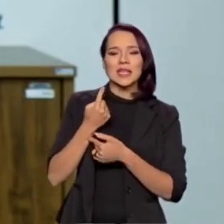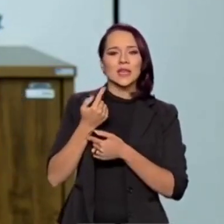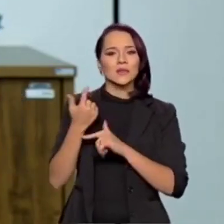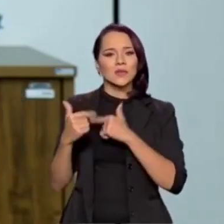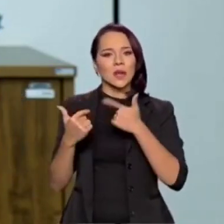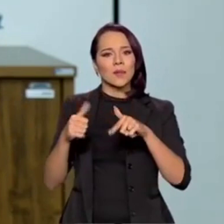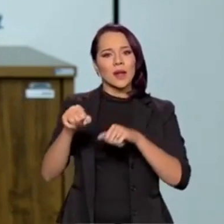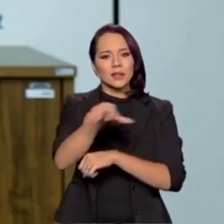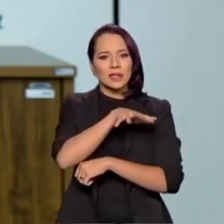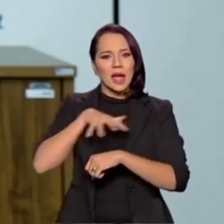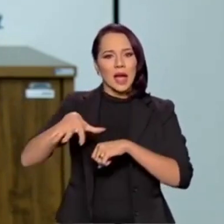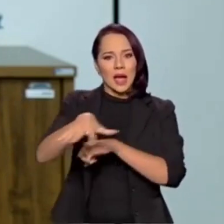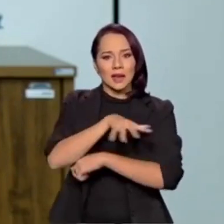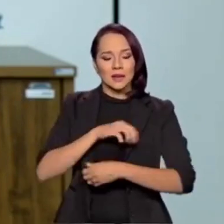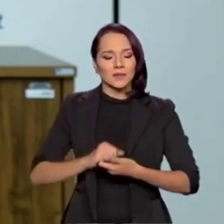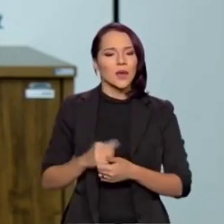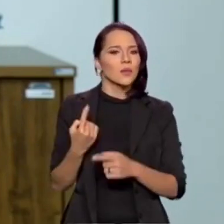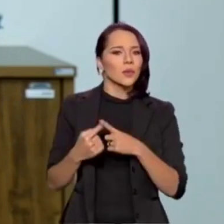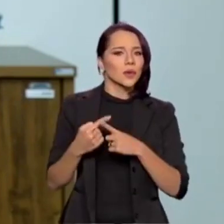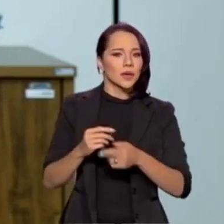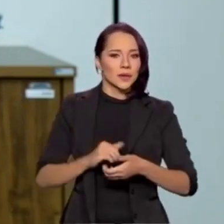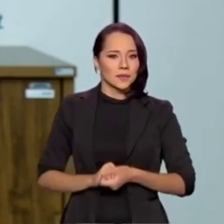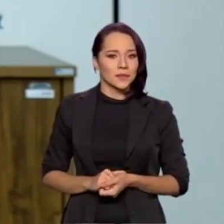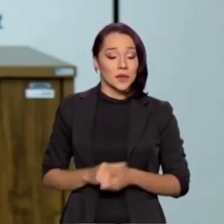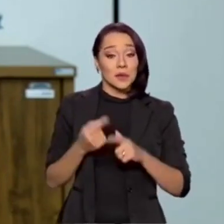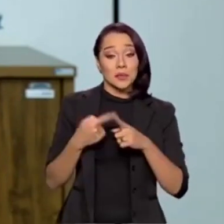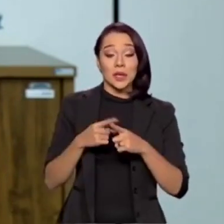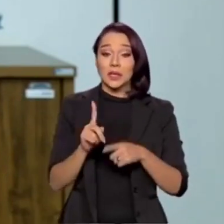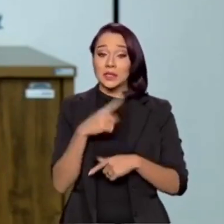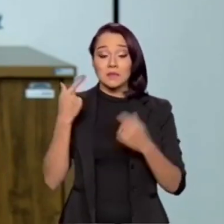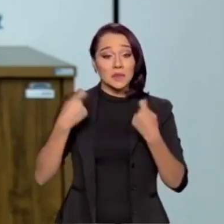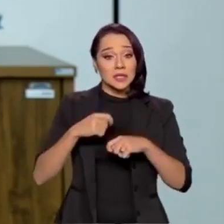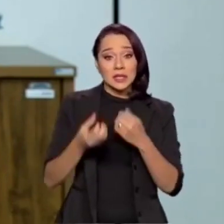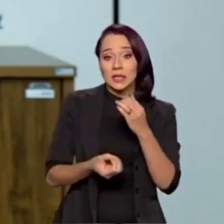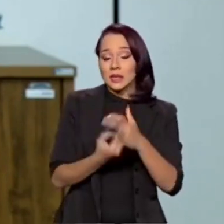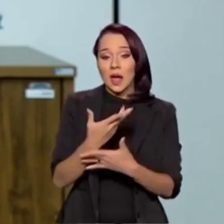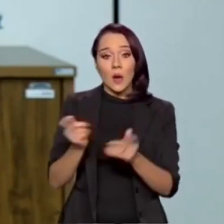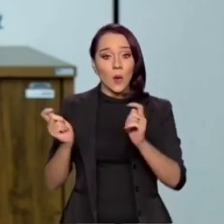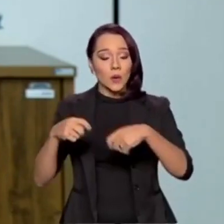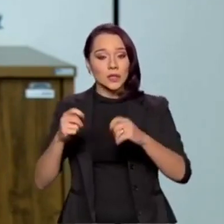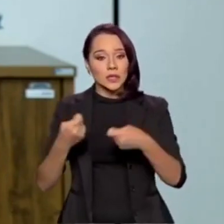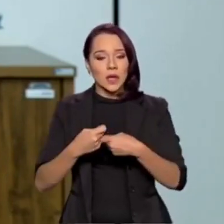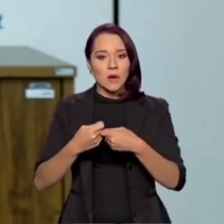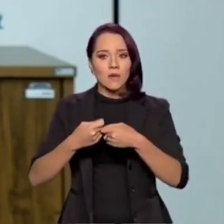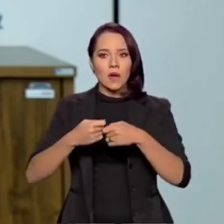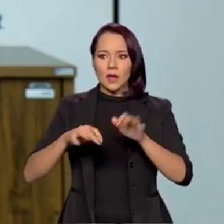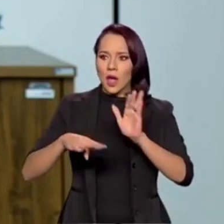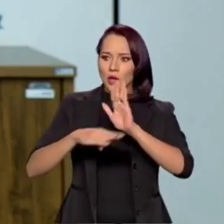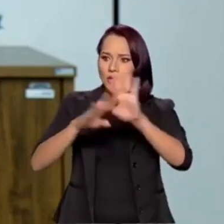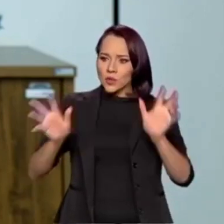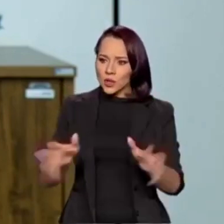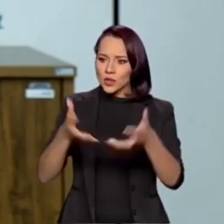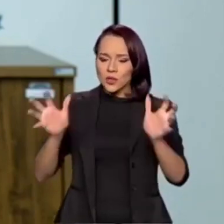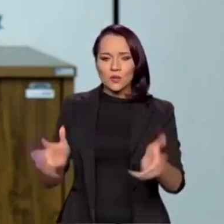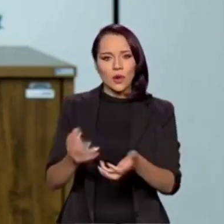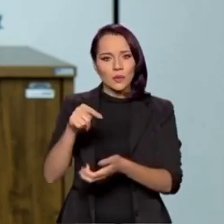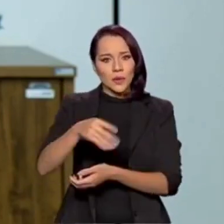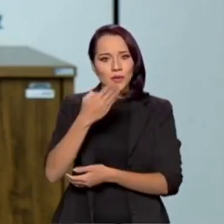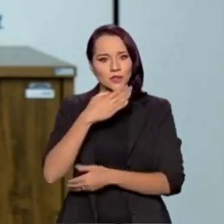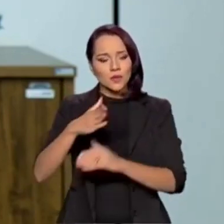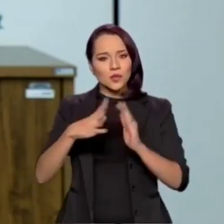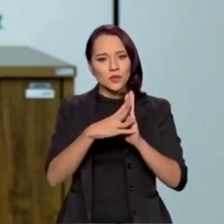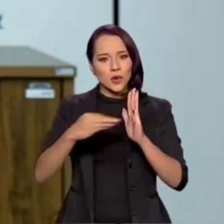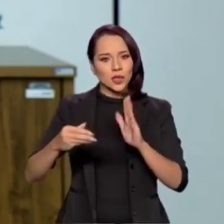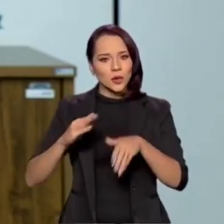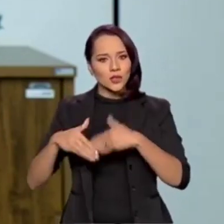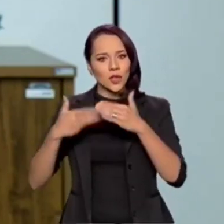do ecossistema. Por quê? Porque nós precisávamos criar condições favoráveis para que esse tipo de modelo de